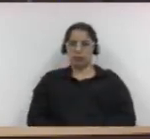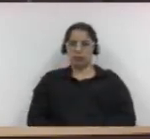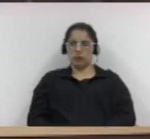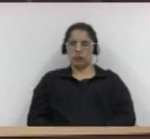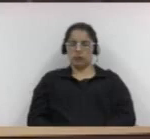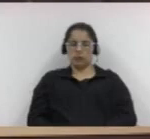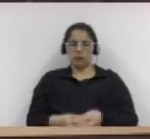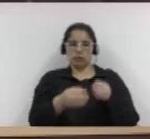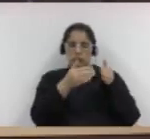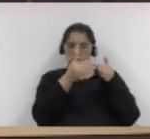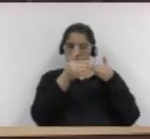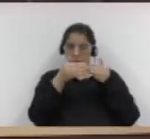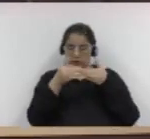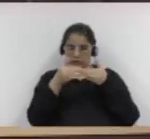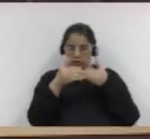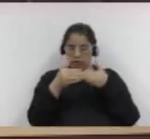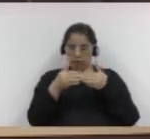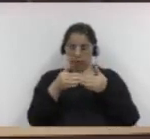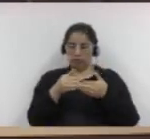Questão de ordem, presidente.